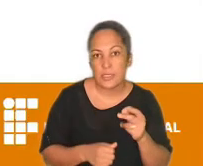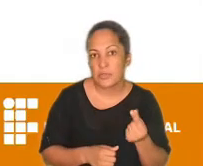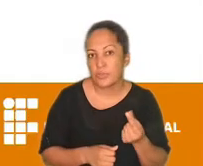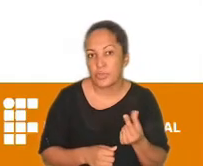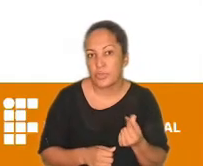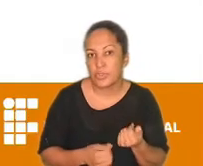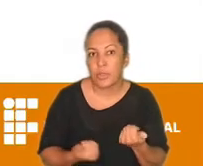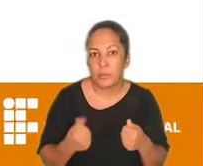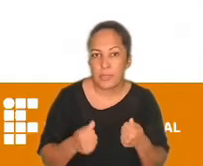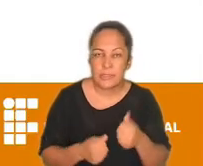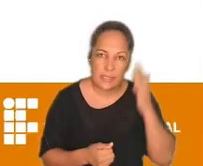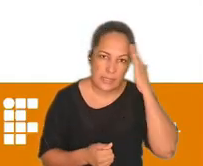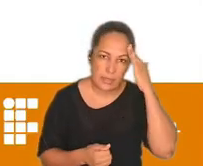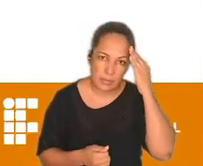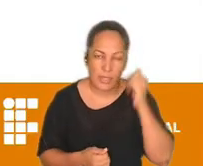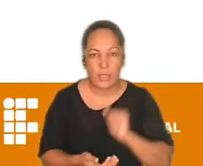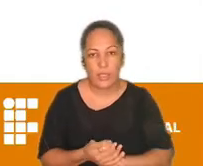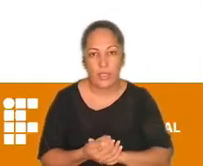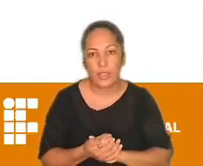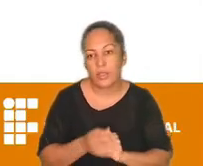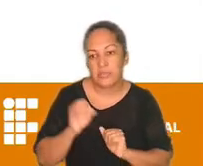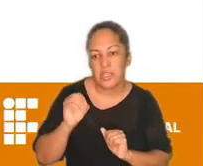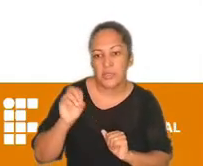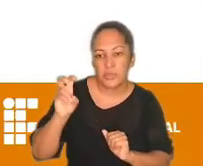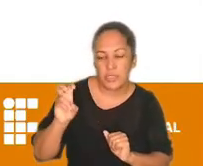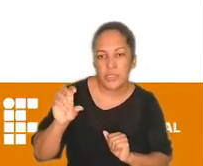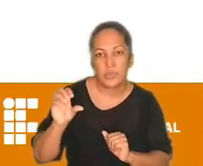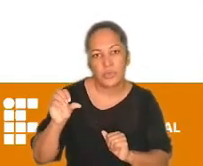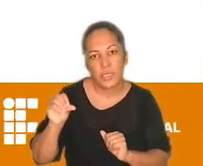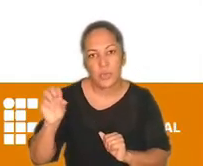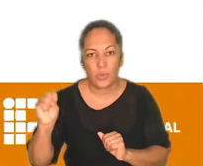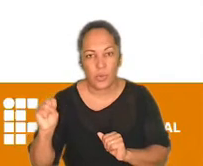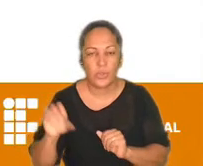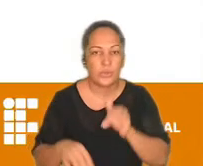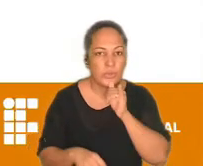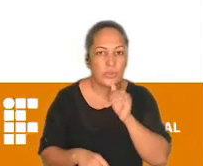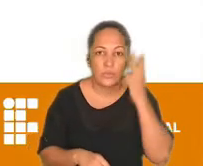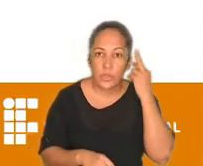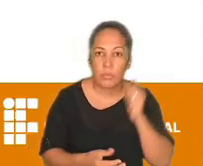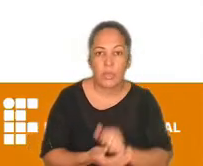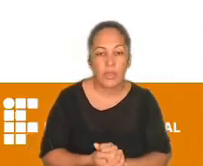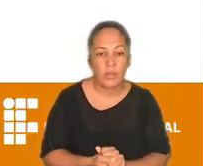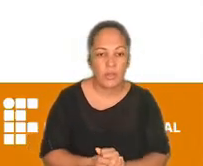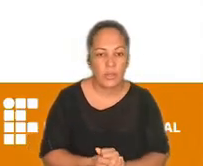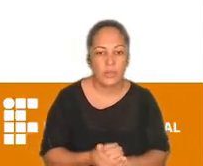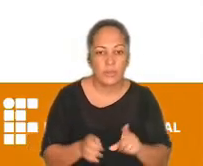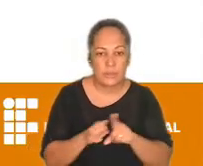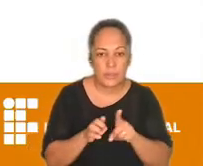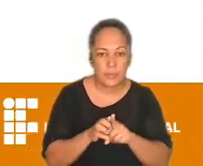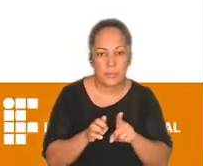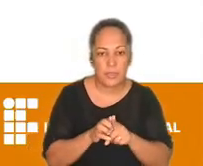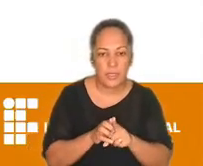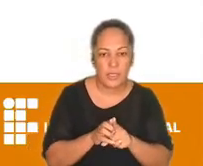saber os centavos, que é um valor quebrado, nós temos os mais comuns, é o doble e o